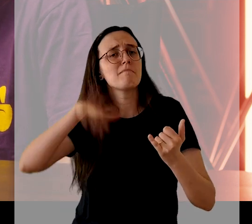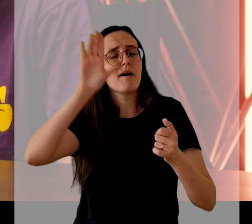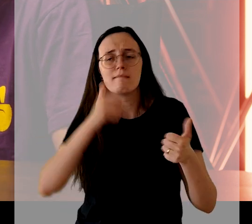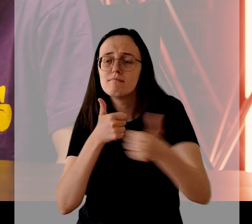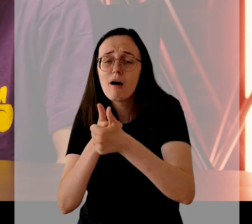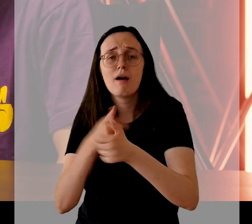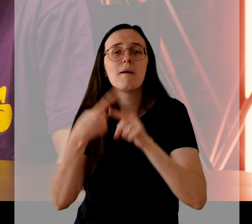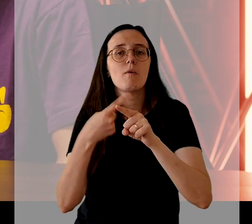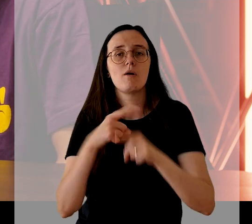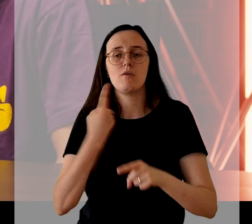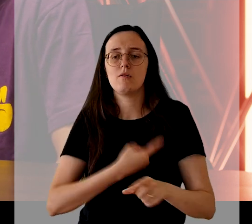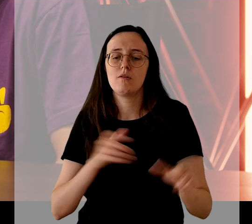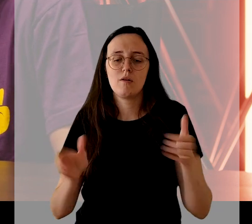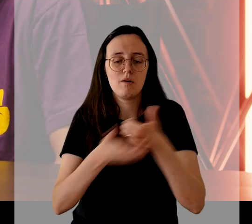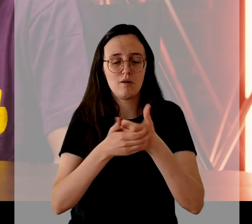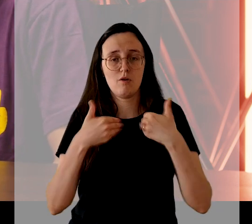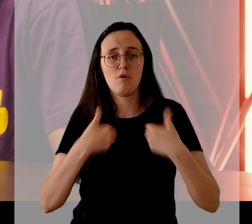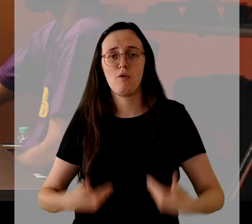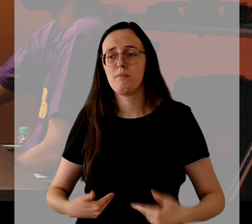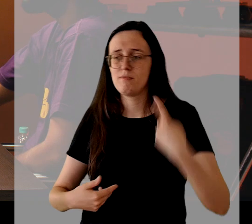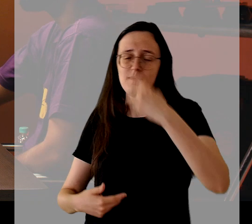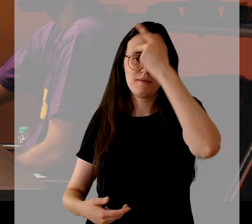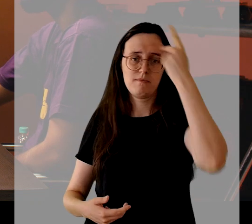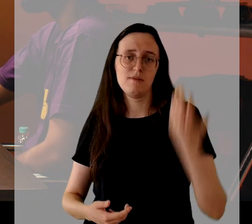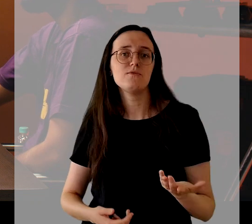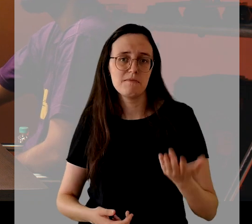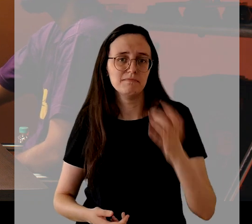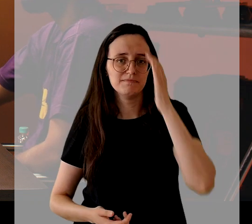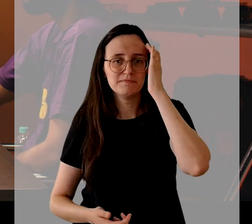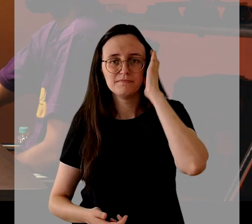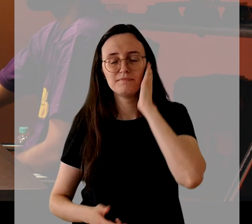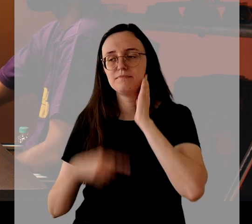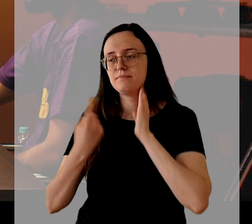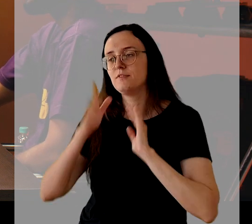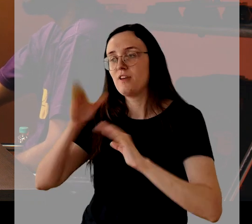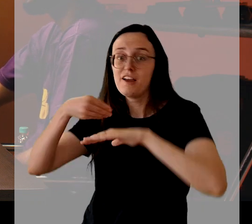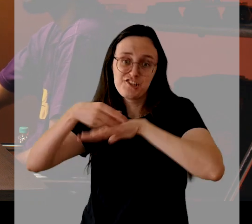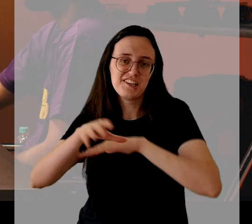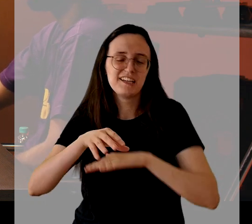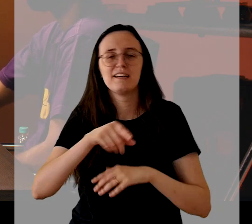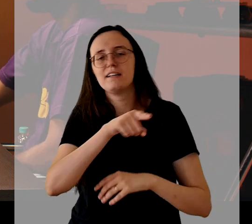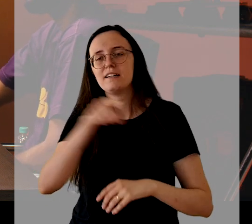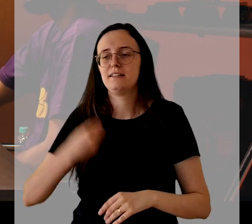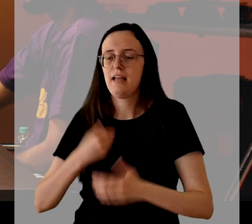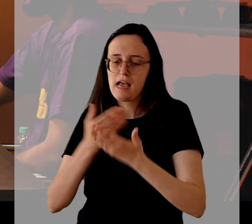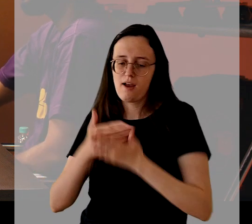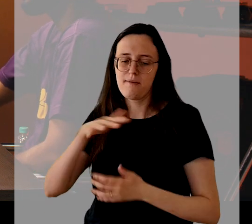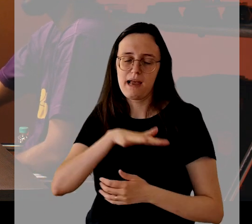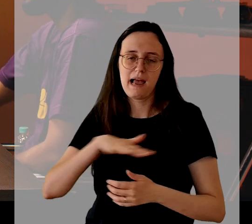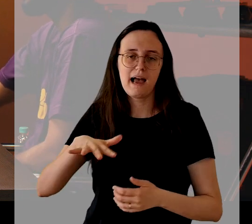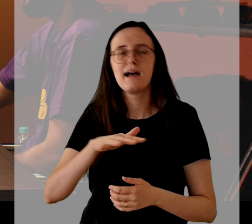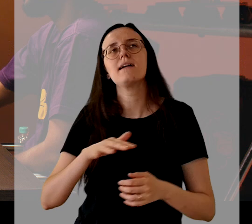íntimo, assim. Primeiro porque você vai esconder um microfone no corpo da pessoa, né? Então já passo essa dica para quem